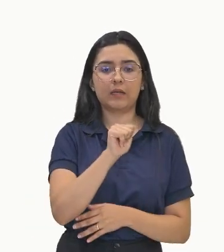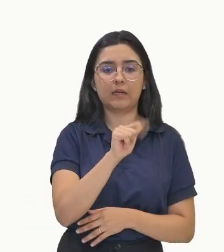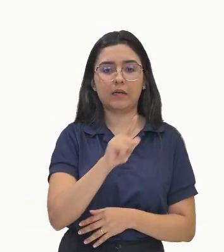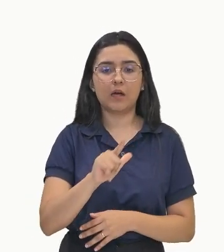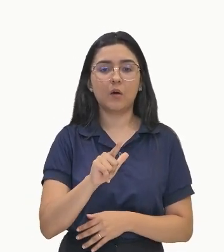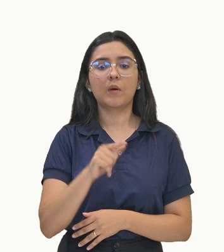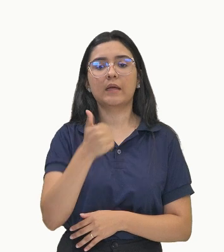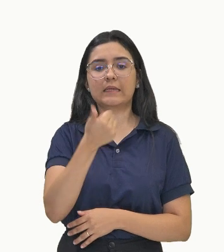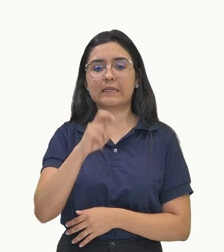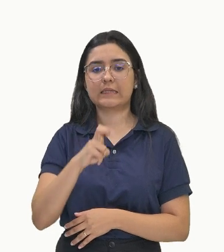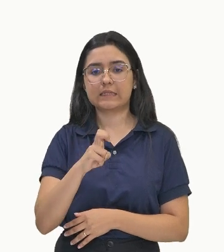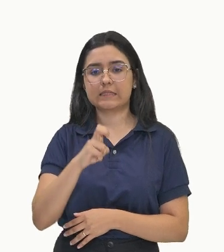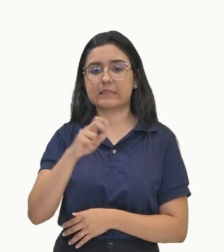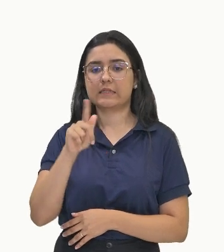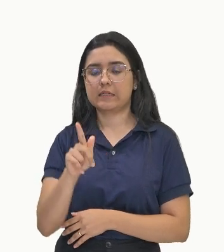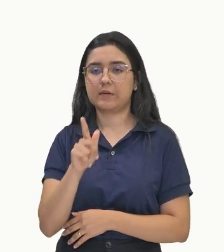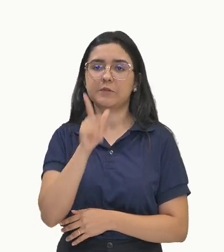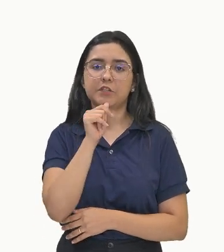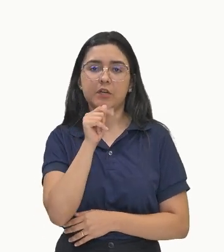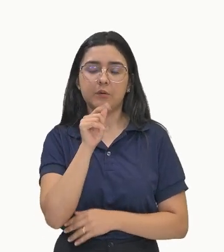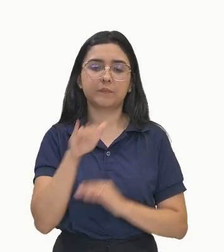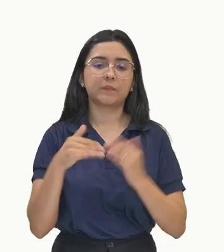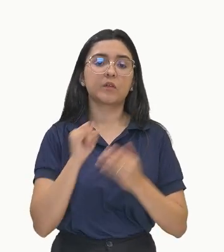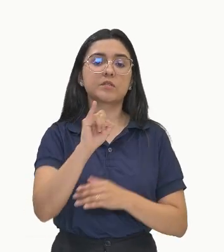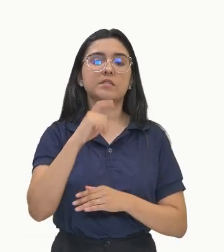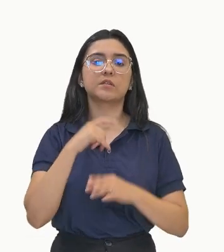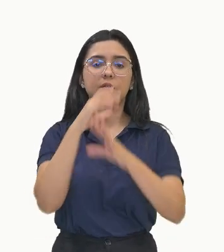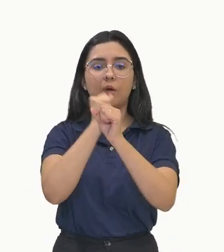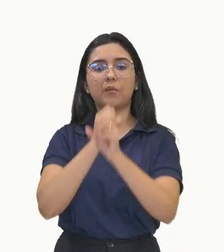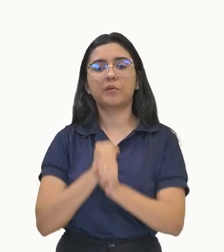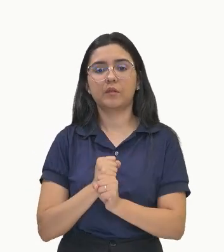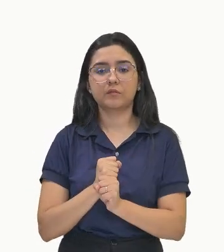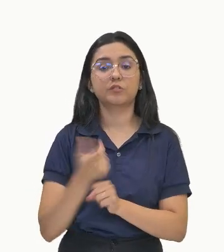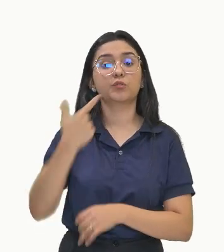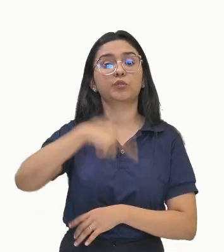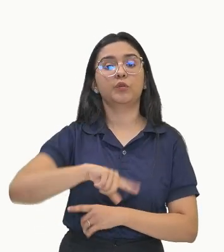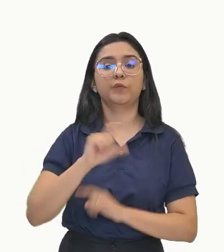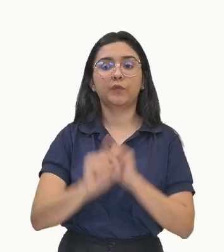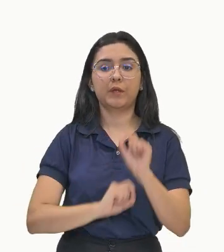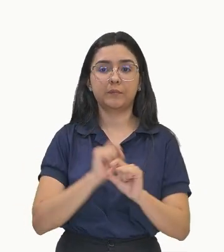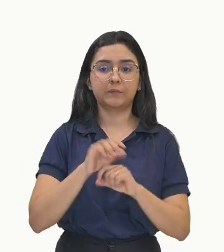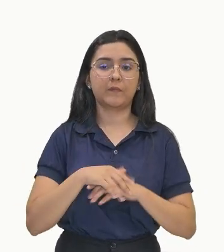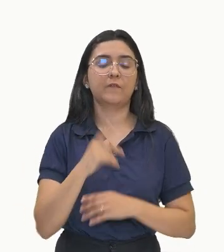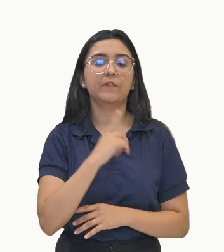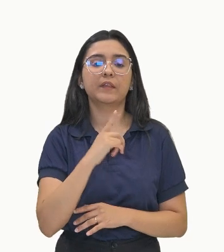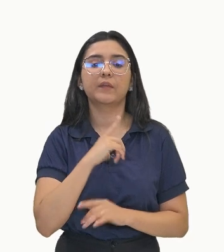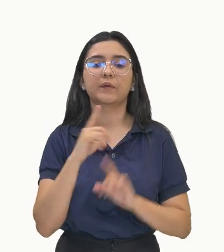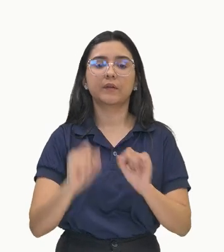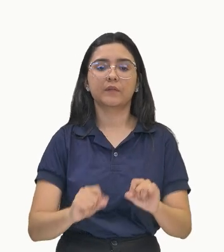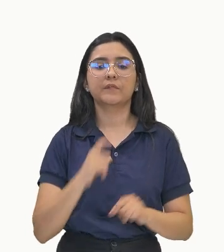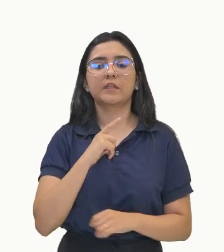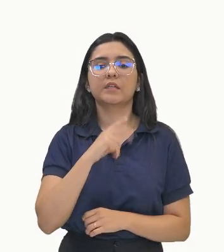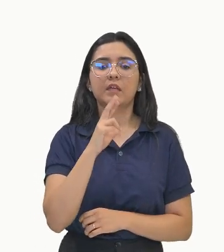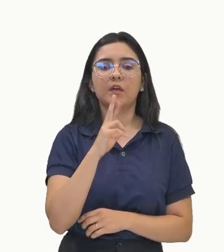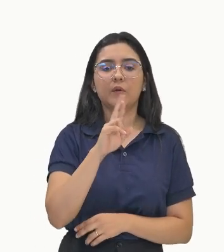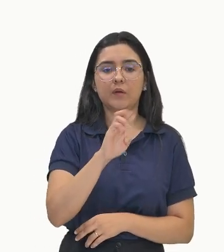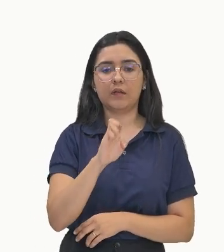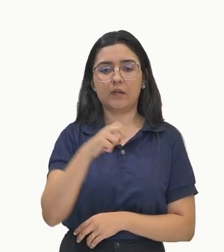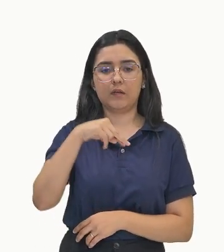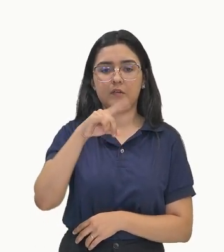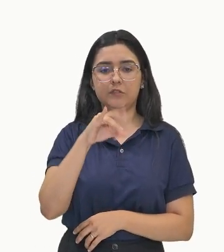de água. Então, se eu for calcular aqui, novamente, eu vou ter o quê? O rendimento é